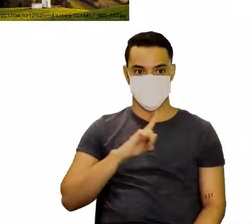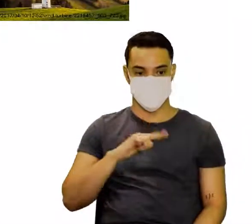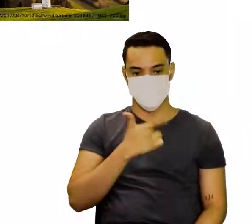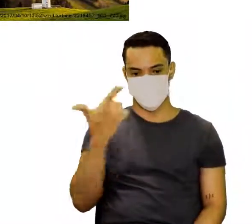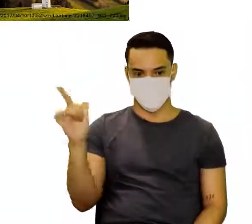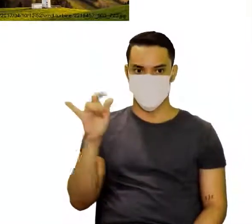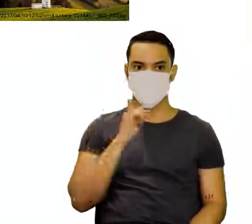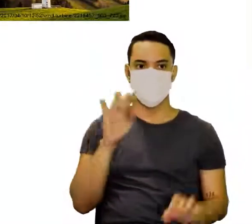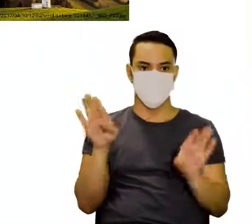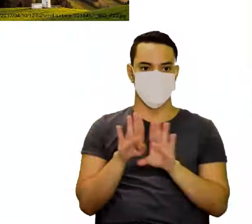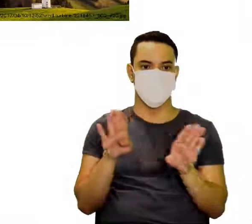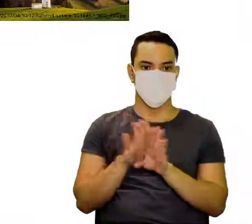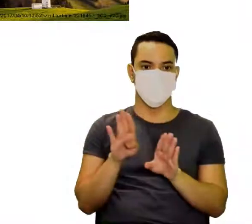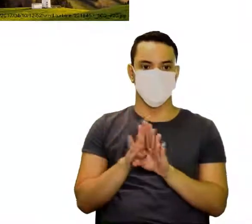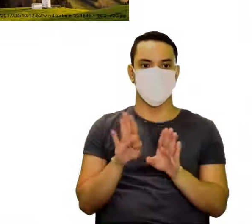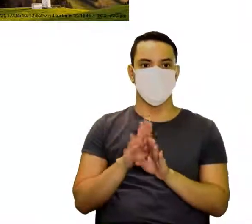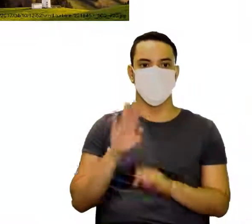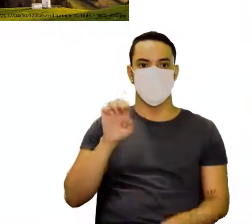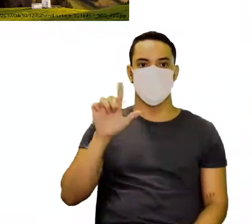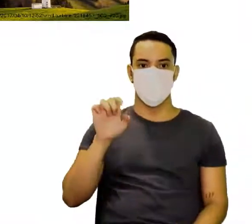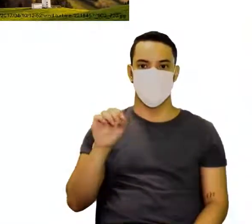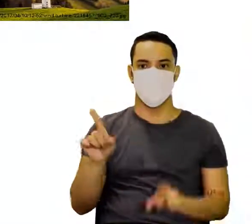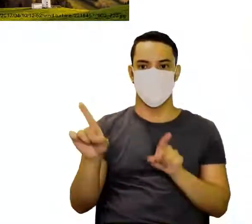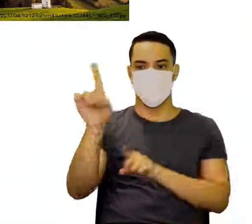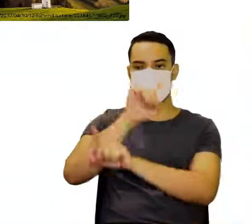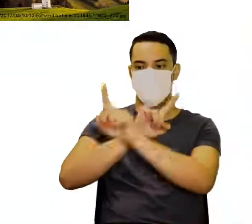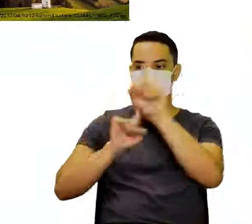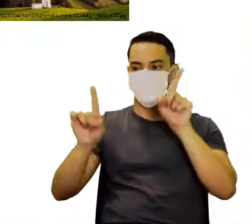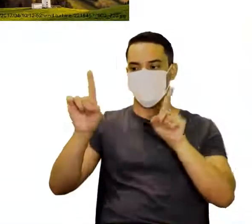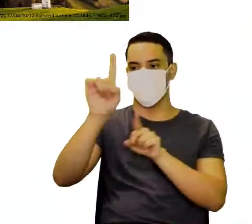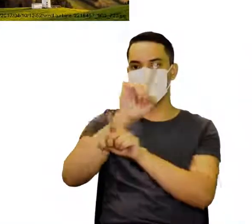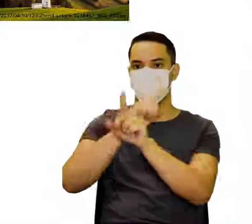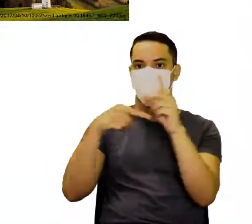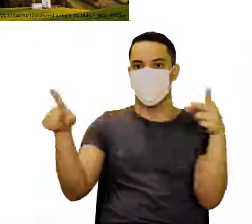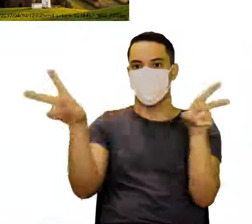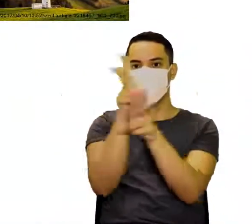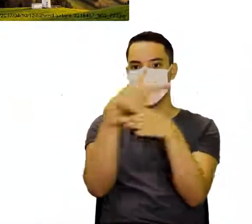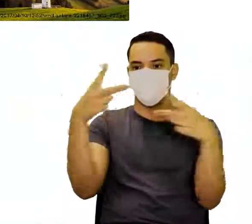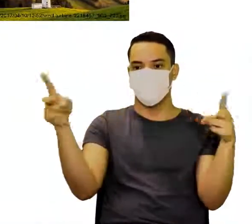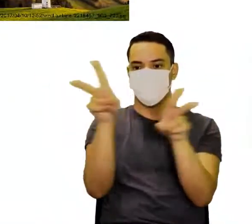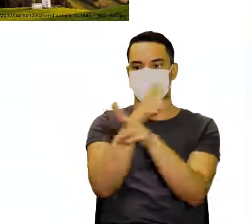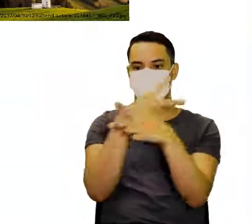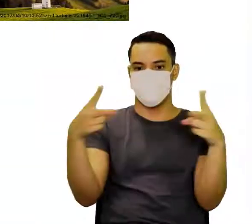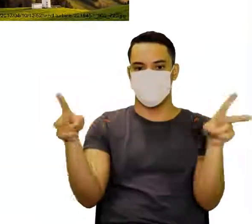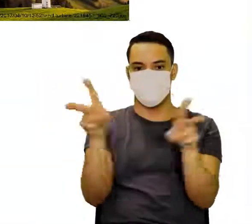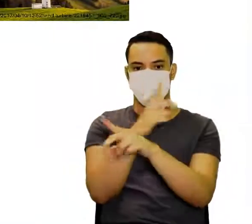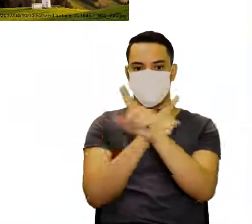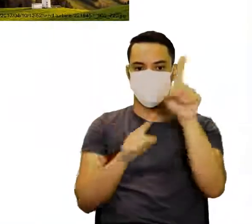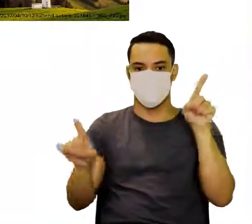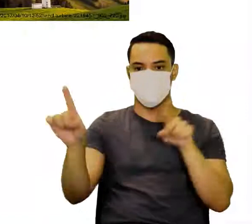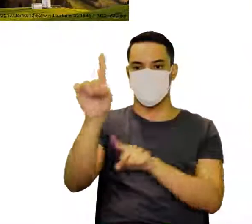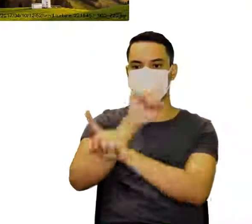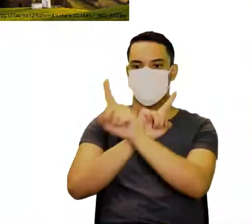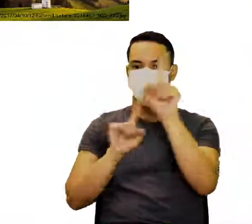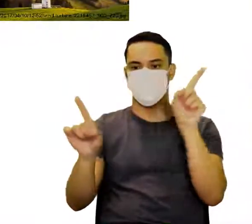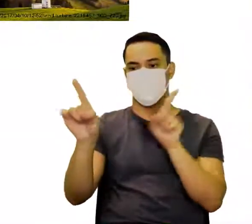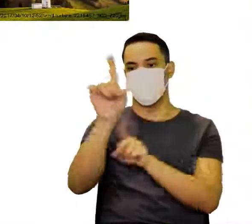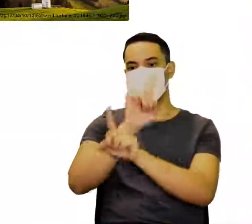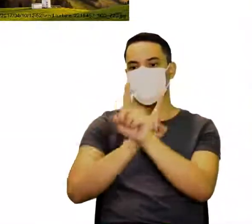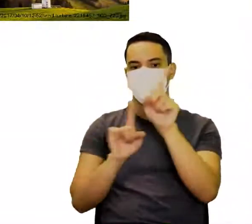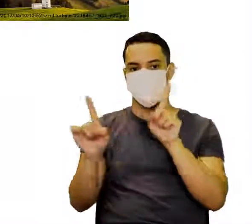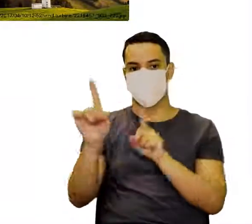aqui. Temos gerador eólico, utiliza energia eólica e a converte em